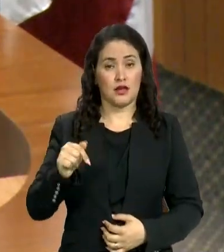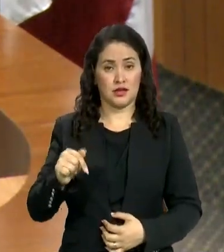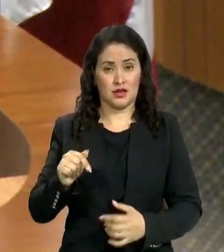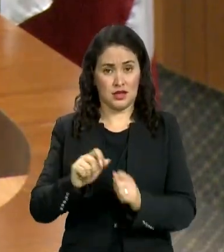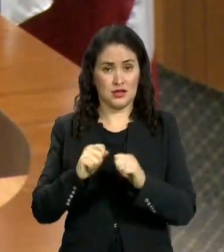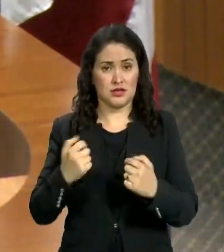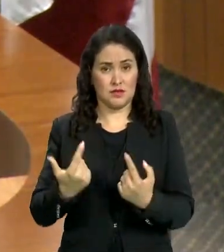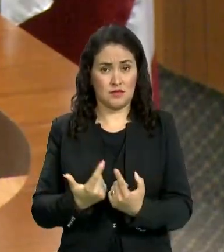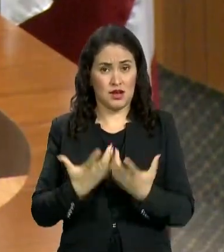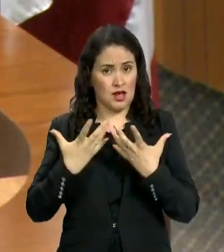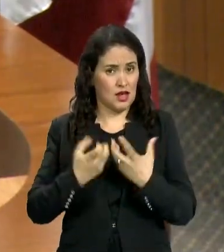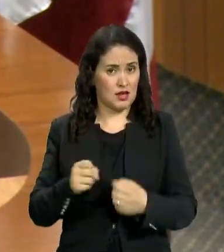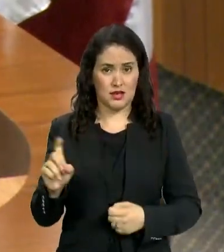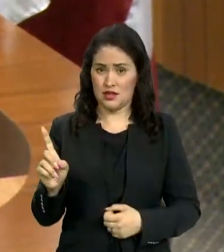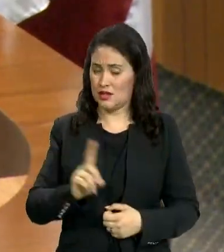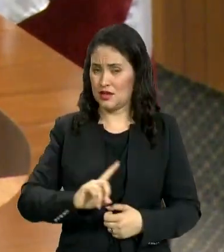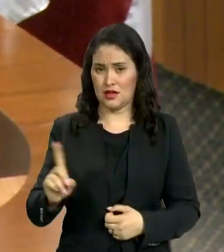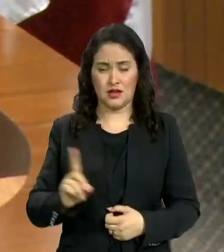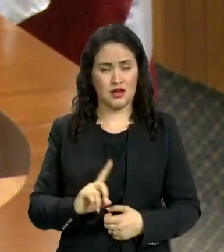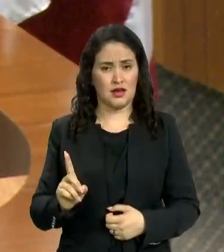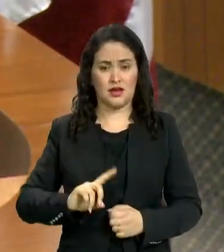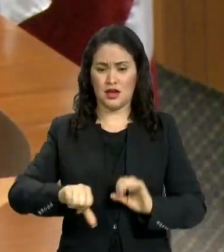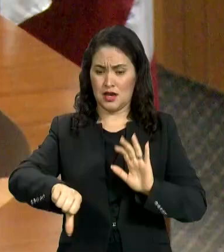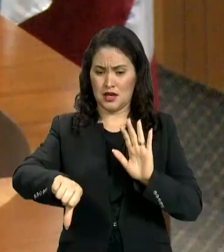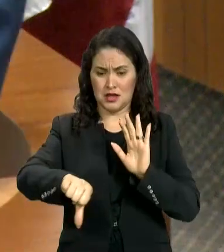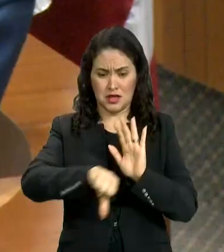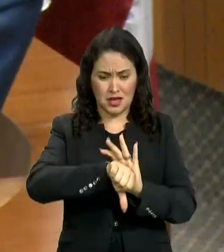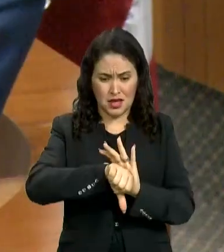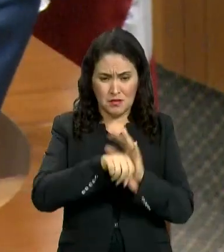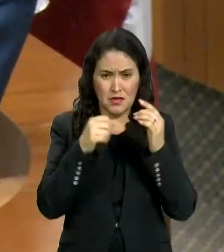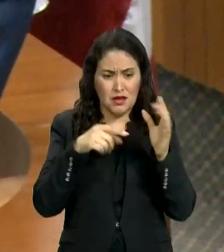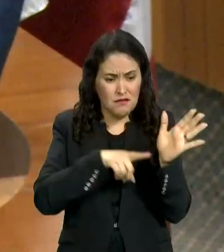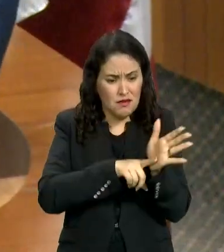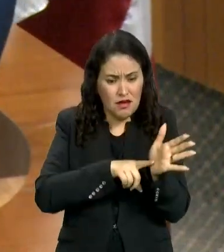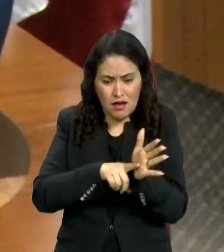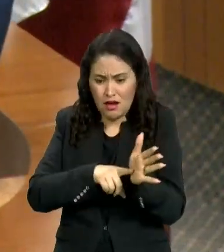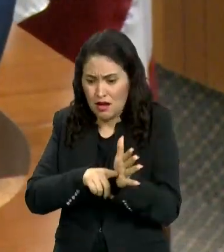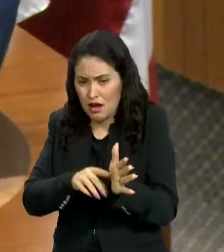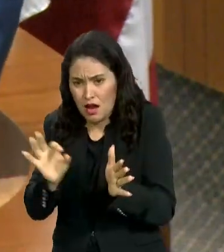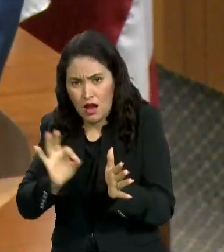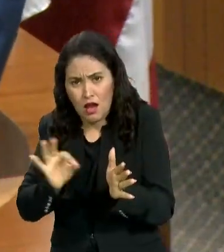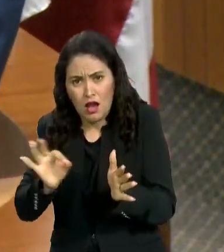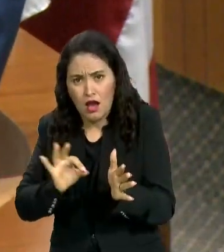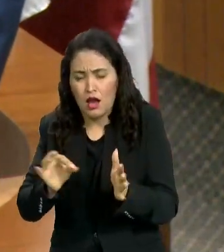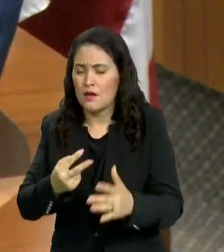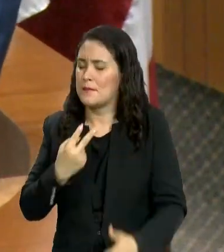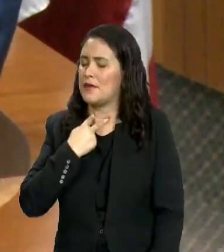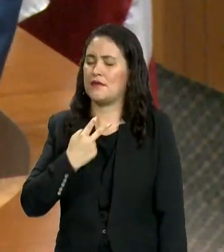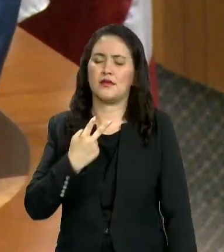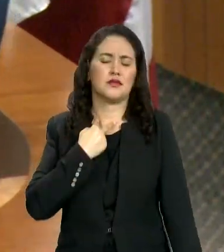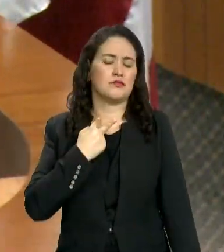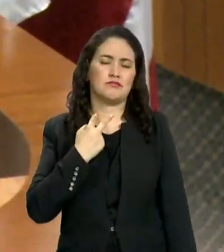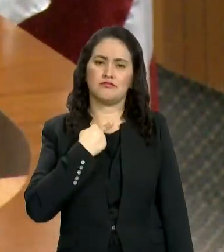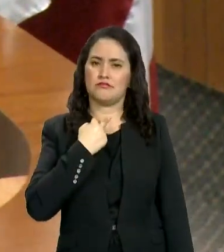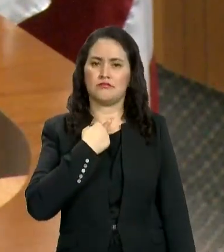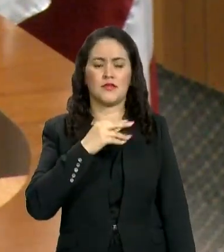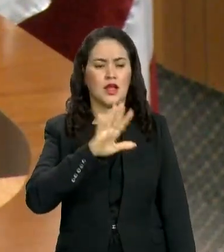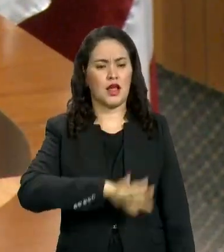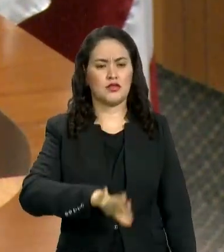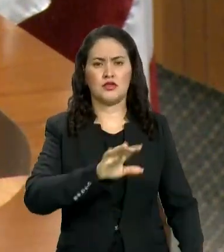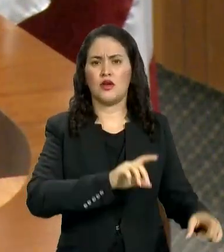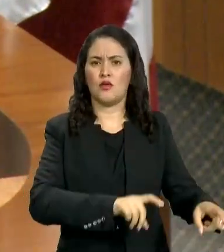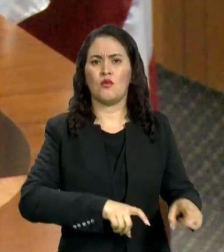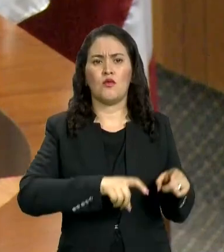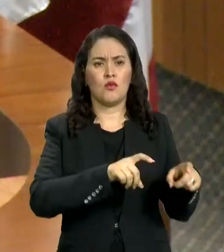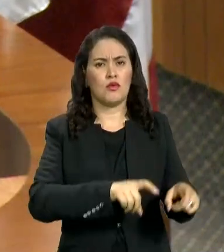admitir crime sem sem a investigação é para é na zona rural do nosso Estado né